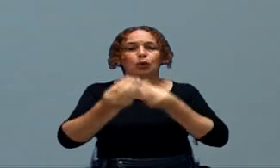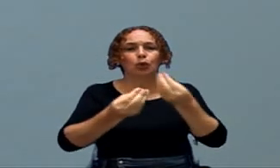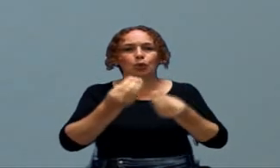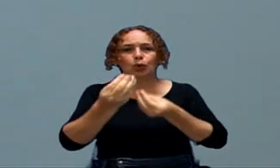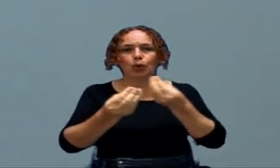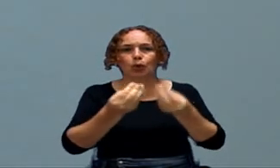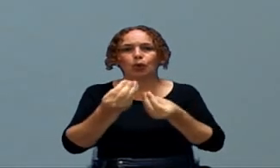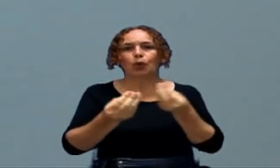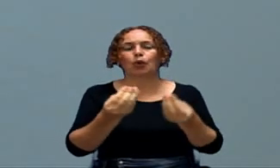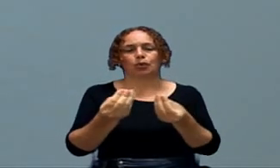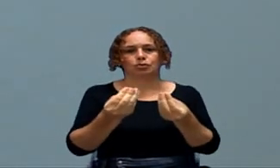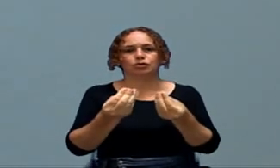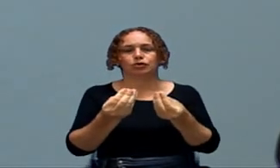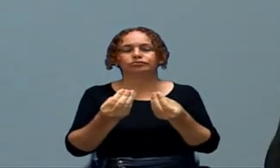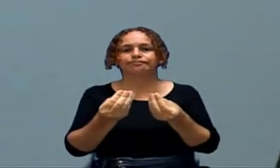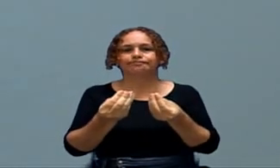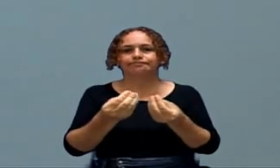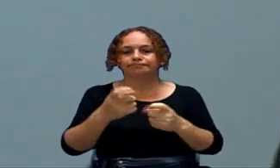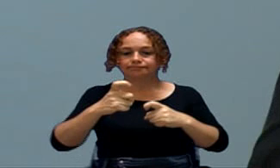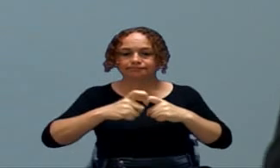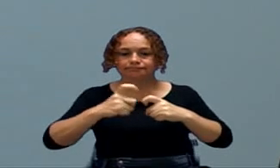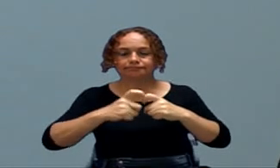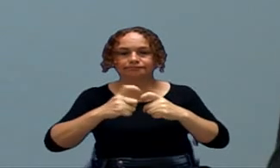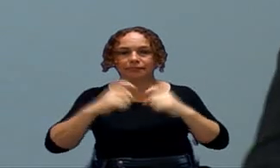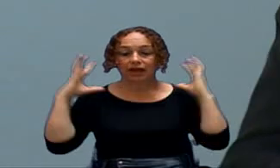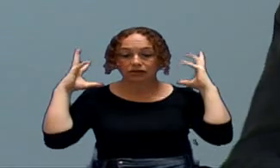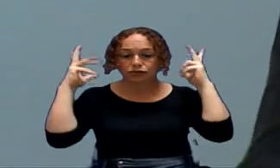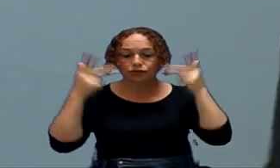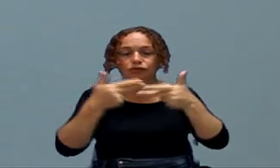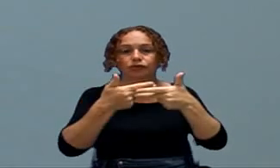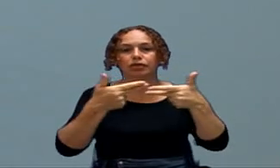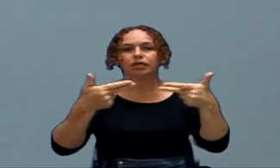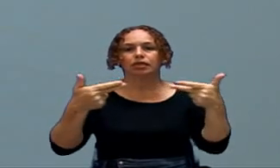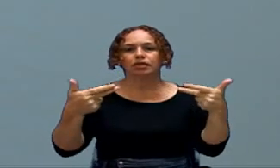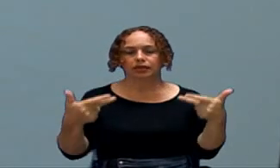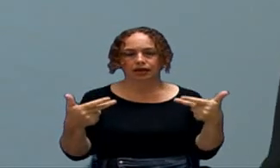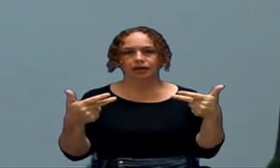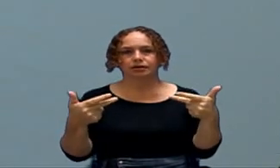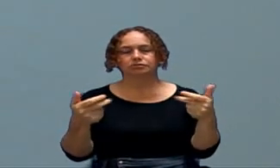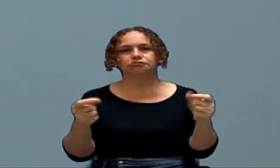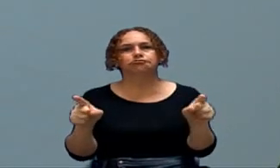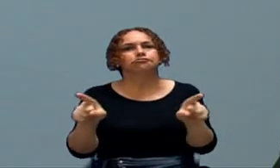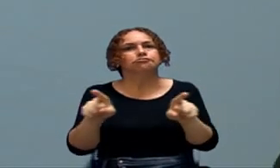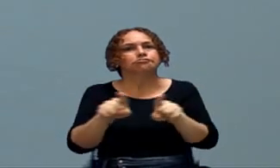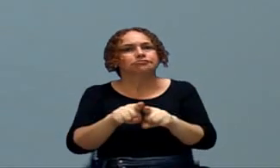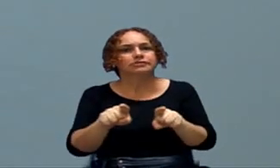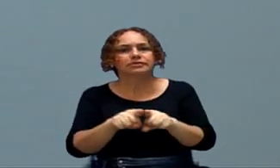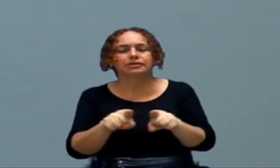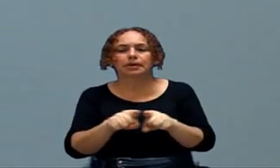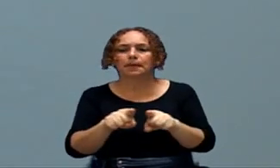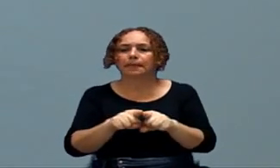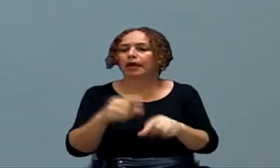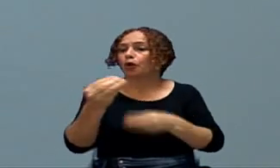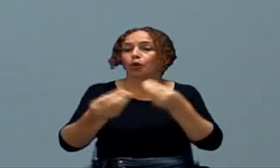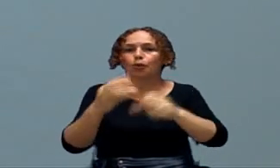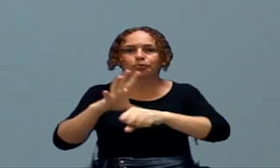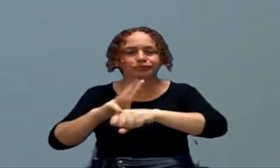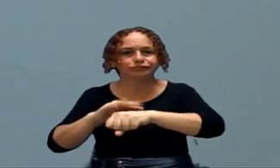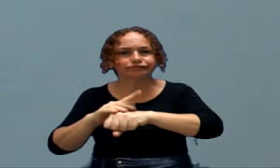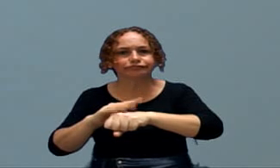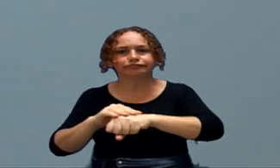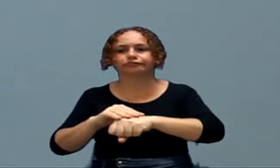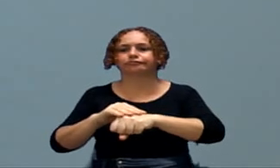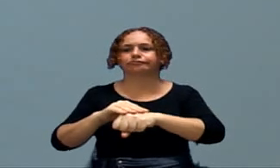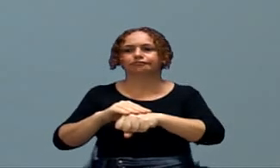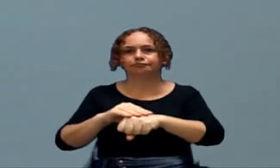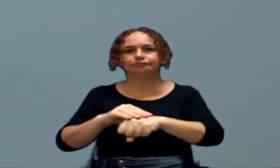que combinou aí com a sua morte. Então, acho que tem algumas questões que têm que ser levantadas. Como que ela adoeceu e como que ela foi cuidada